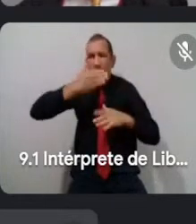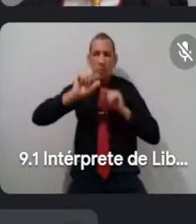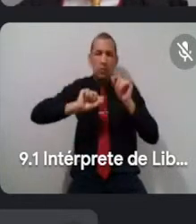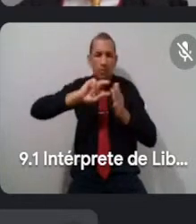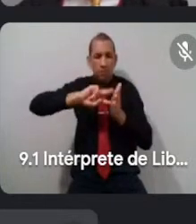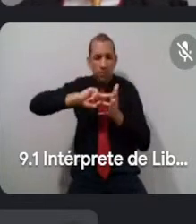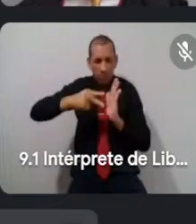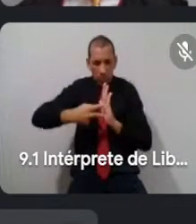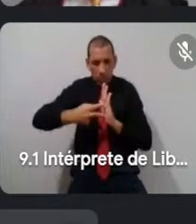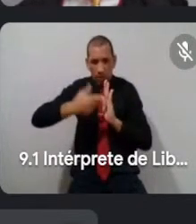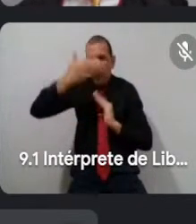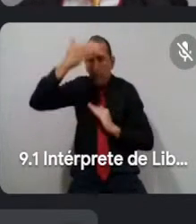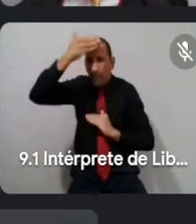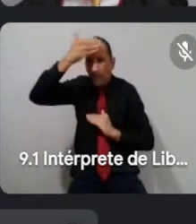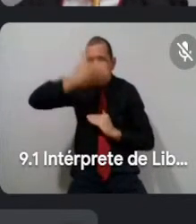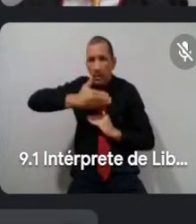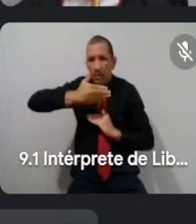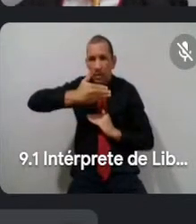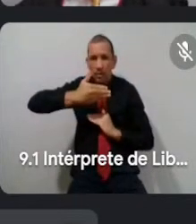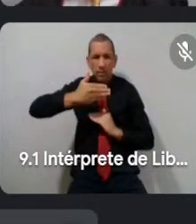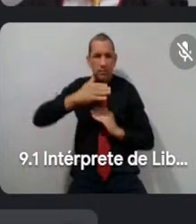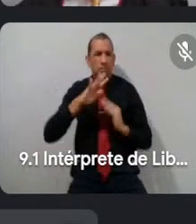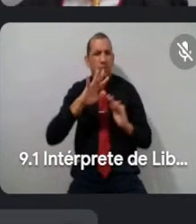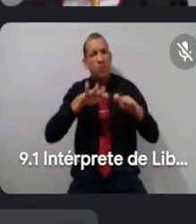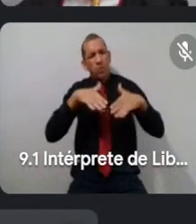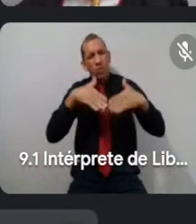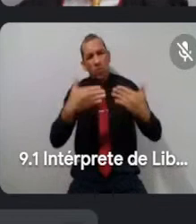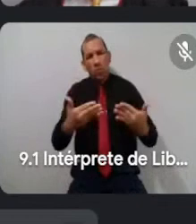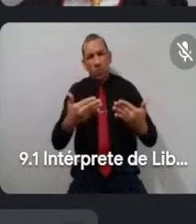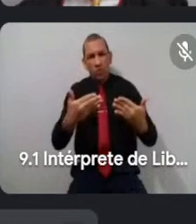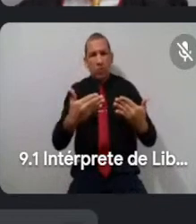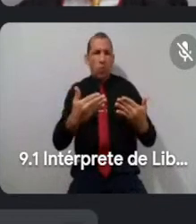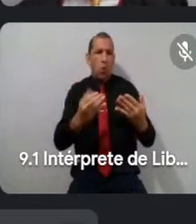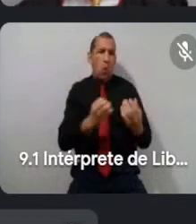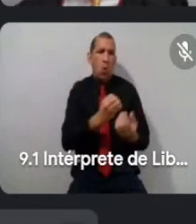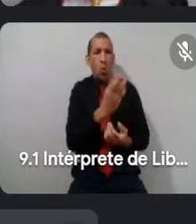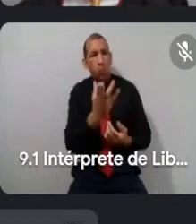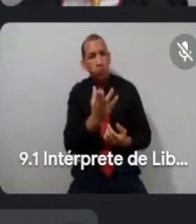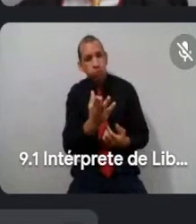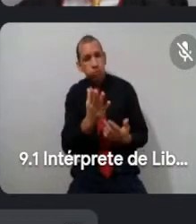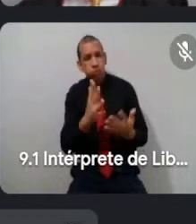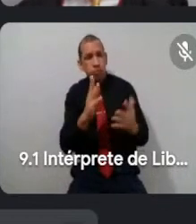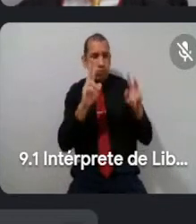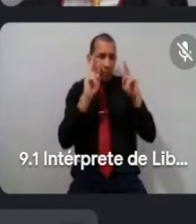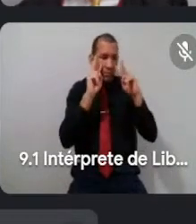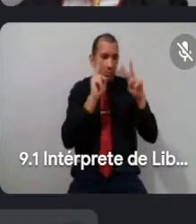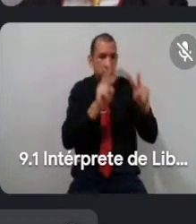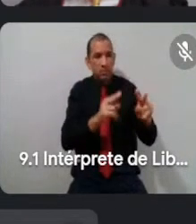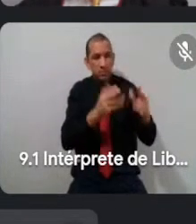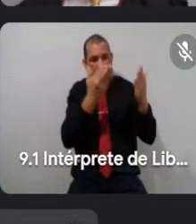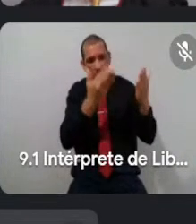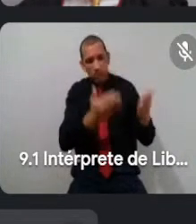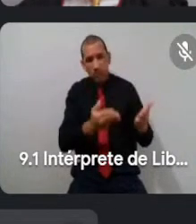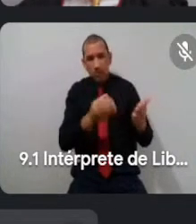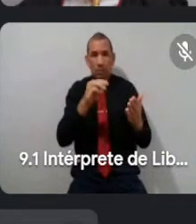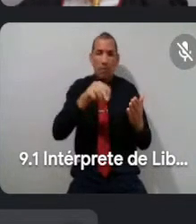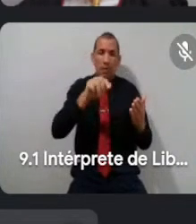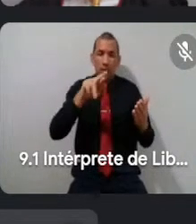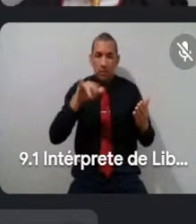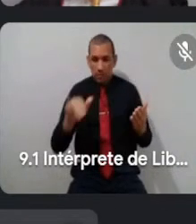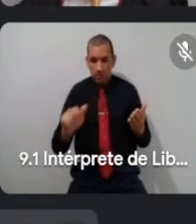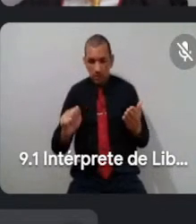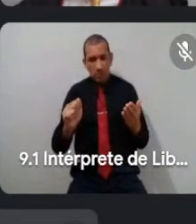da palavra prova não aquela relação o indício de prova Como disse o Doutor José Maria